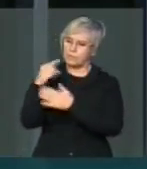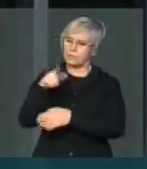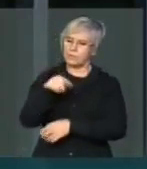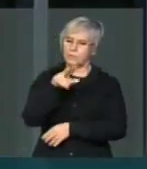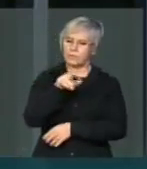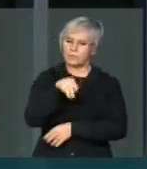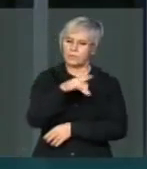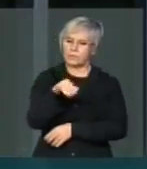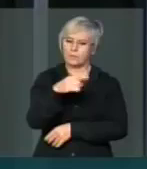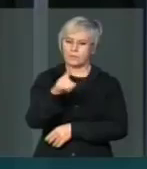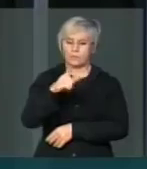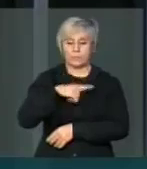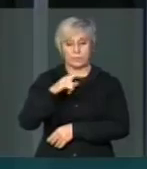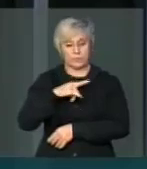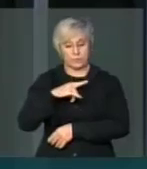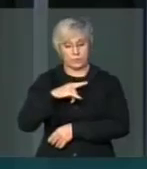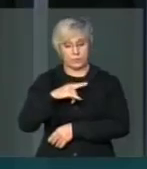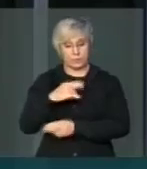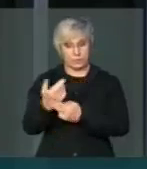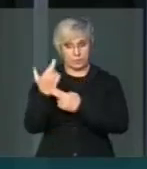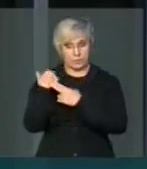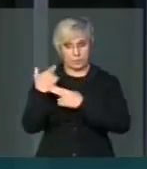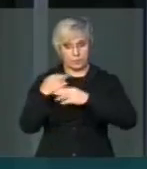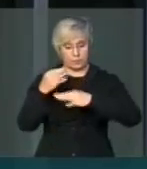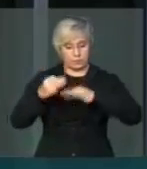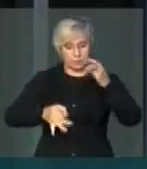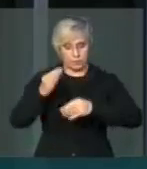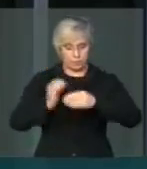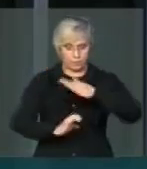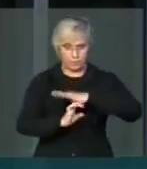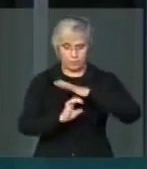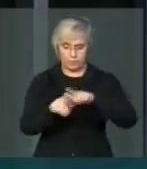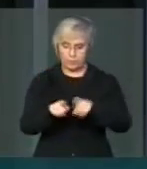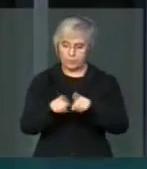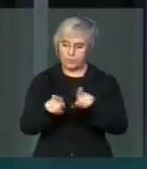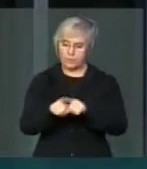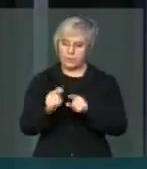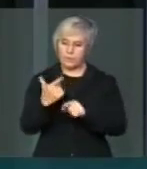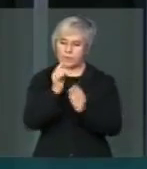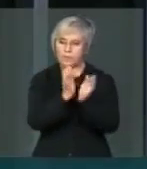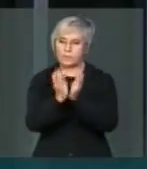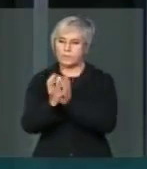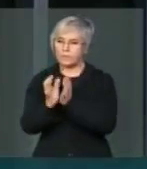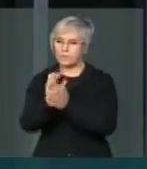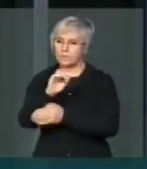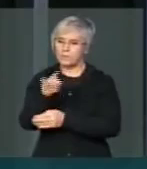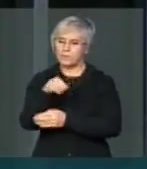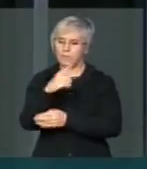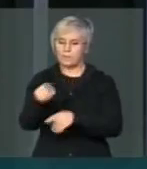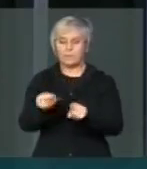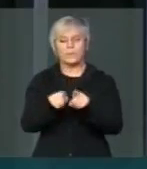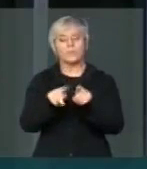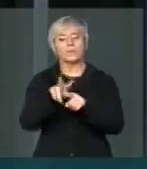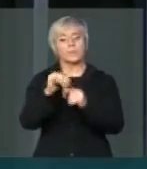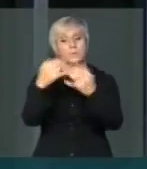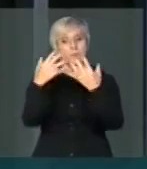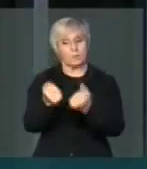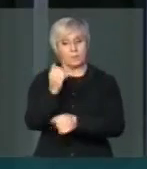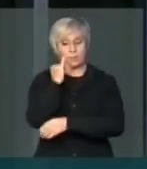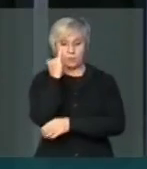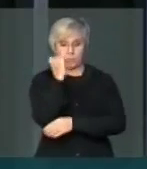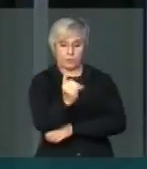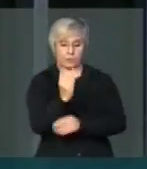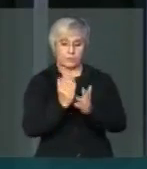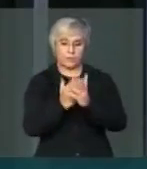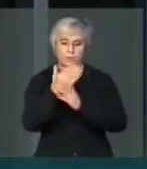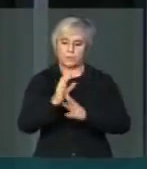tem personalidade jurídica, e não de seus órgãos. O Ministério da Justiça e outros órgãos da União serão comunicados das decisões judiciais por meio de seu